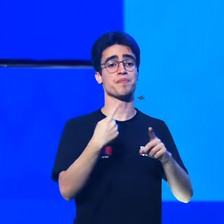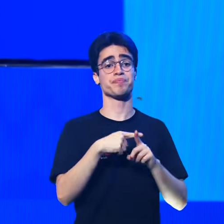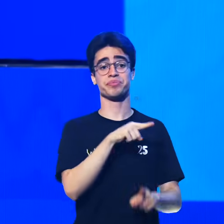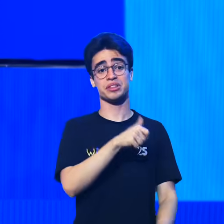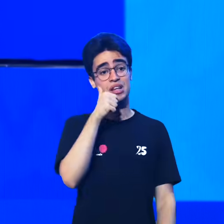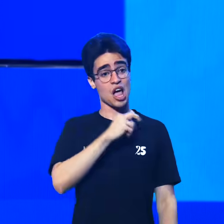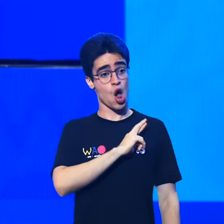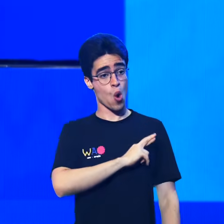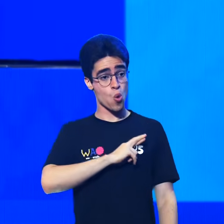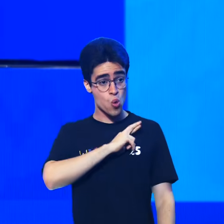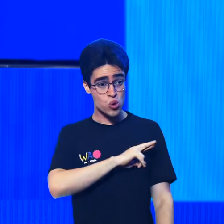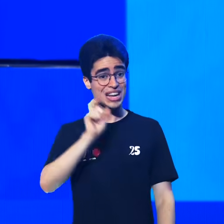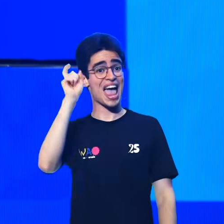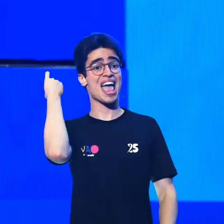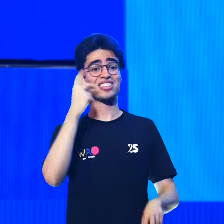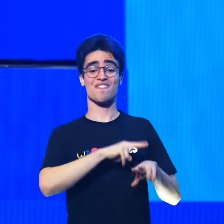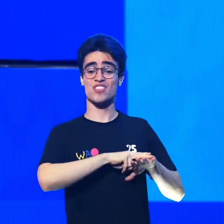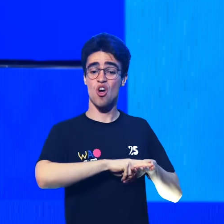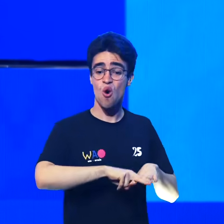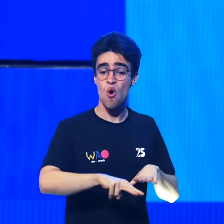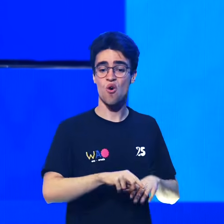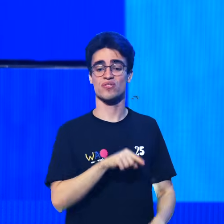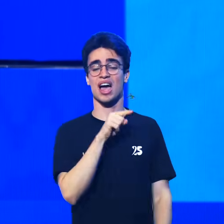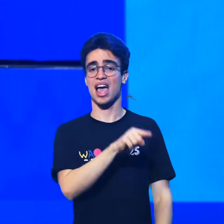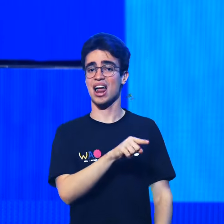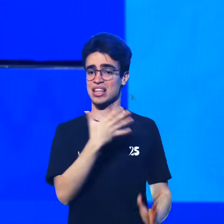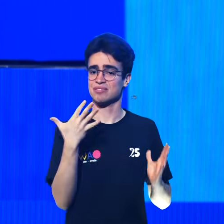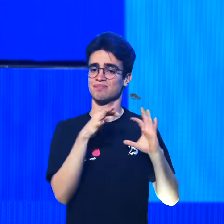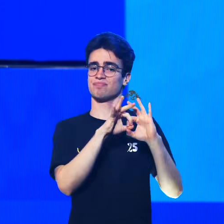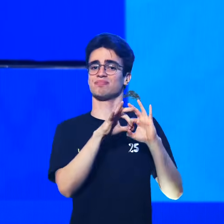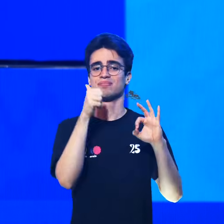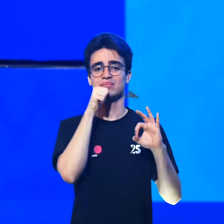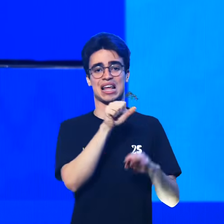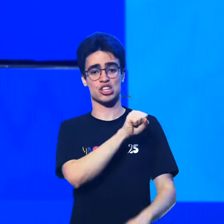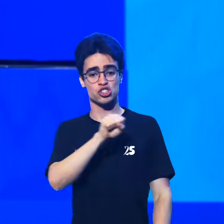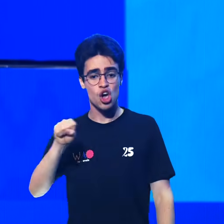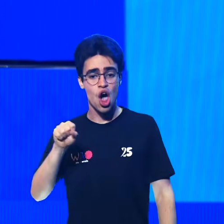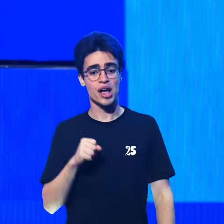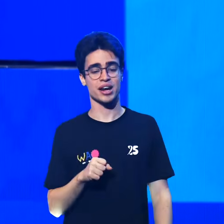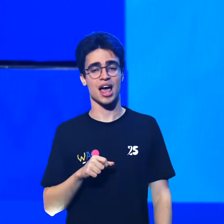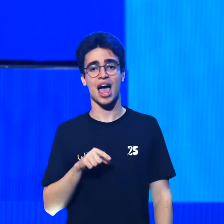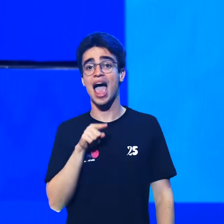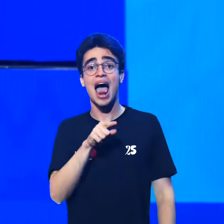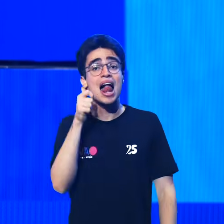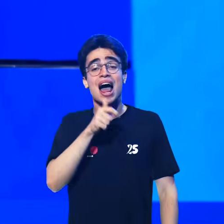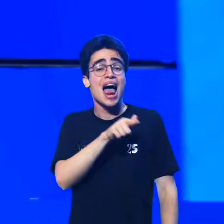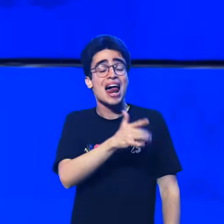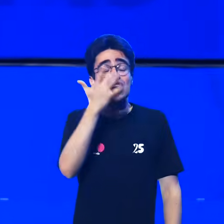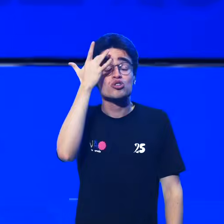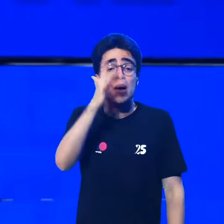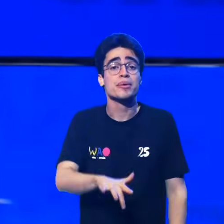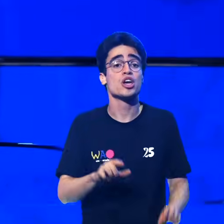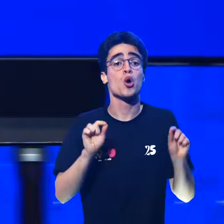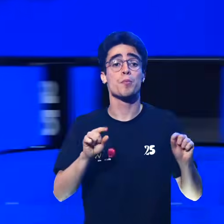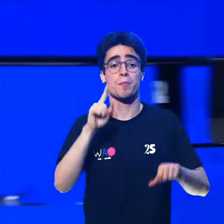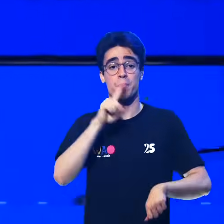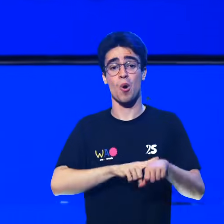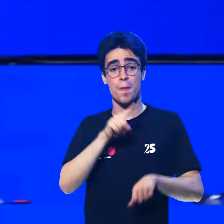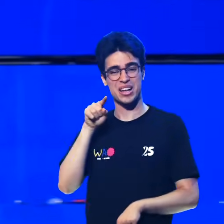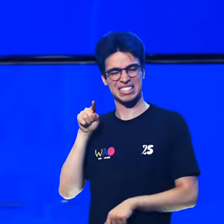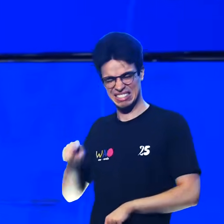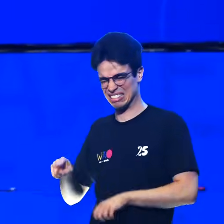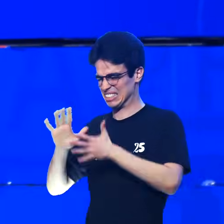a viúva, a que decidiu se unir à sua sogra, não sabia que enquanto estava sendo